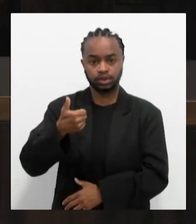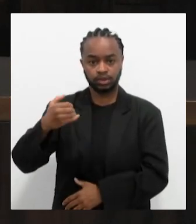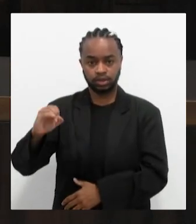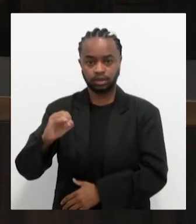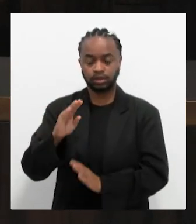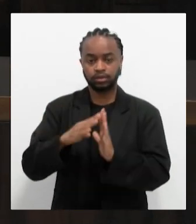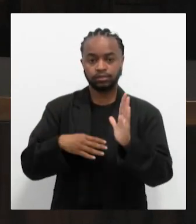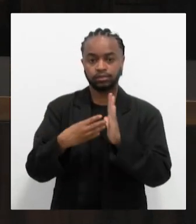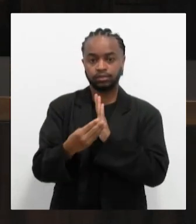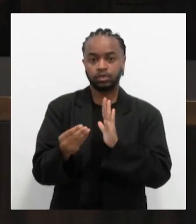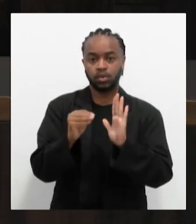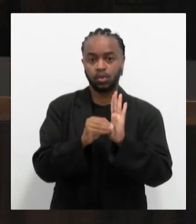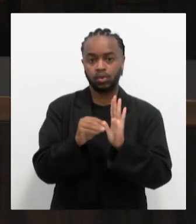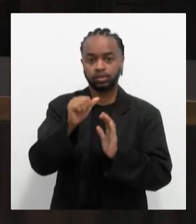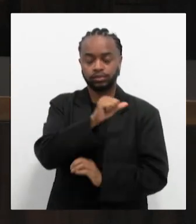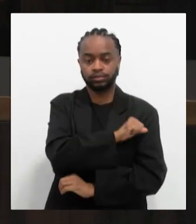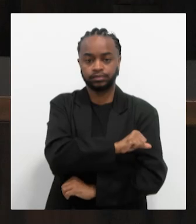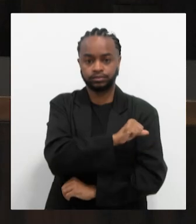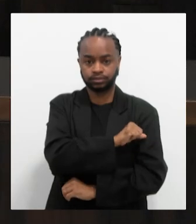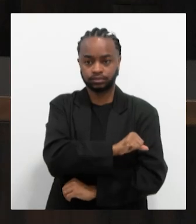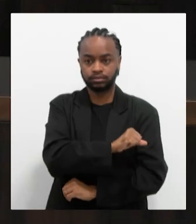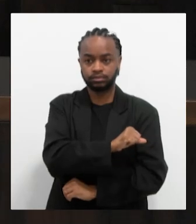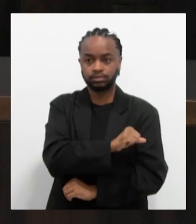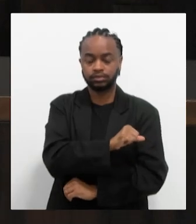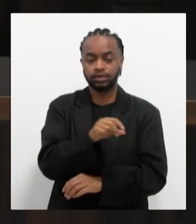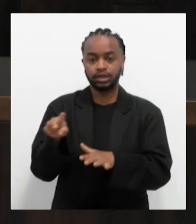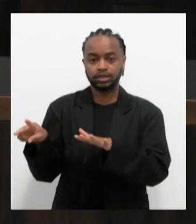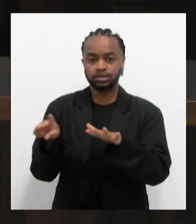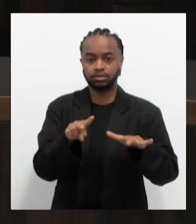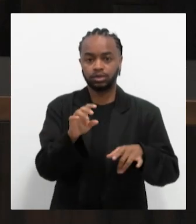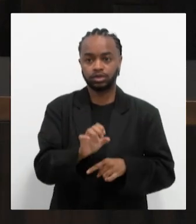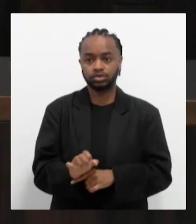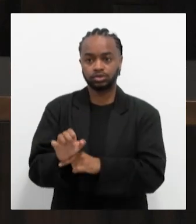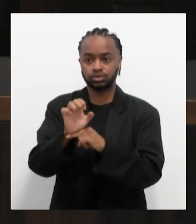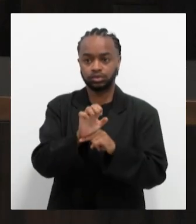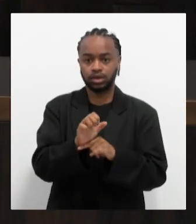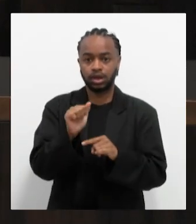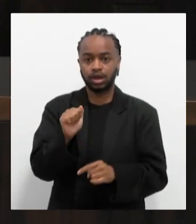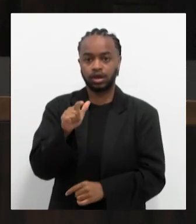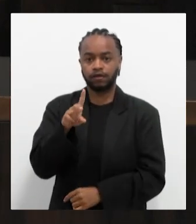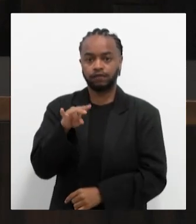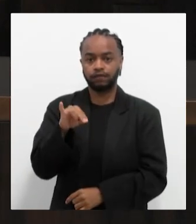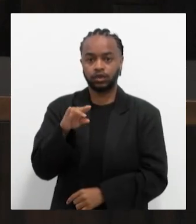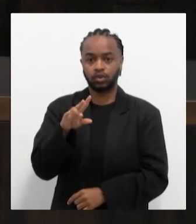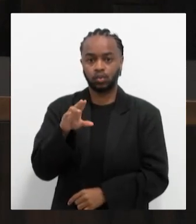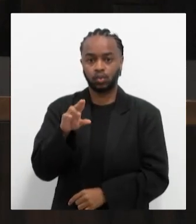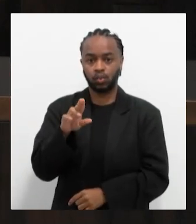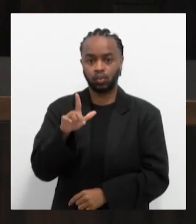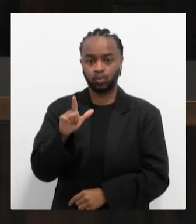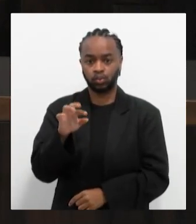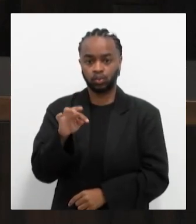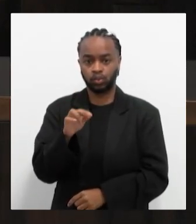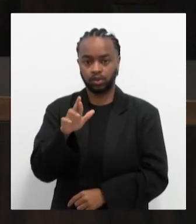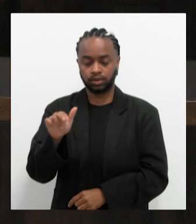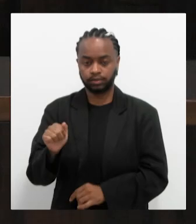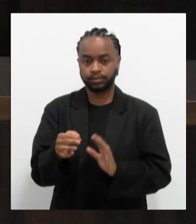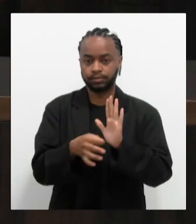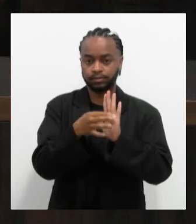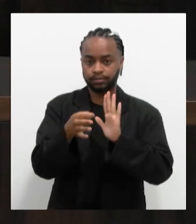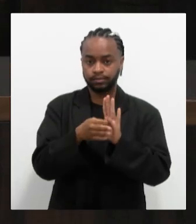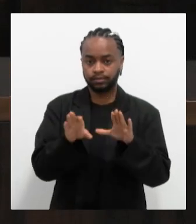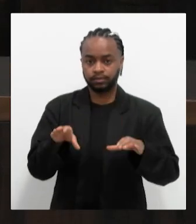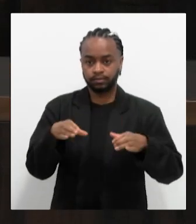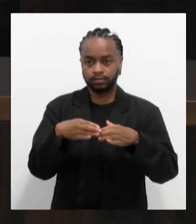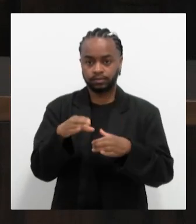no calendário oficial do Estado do Rio de Janeiro a Semana Estadual da Avicultura. Pareceres das comissões